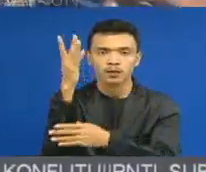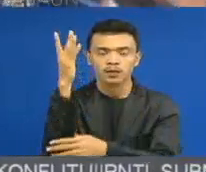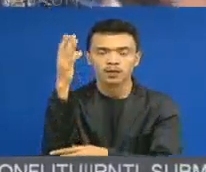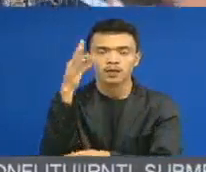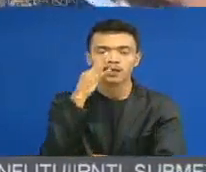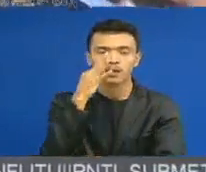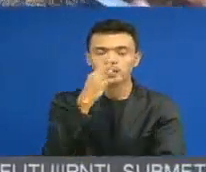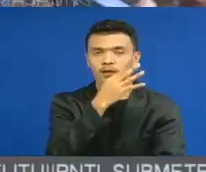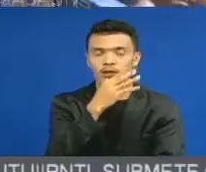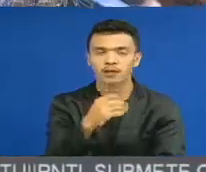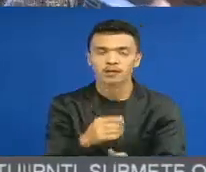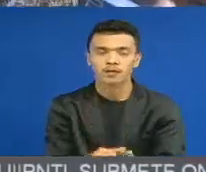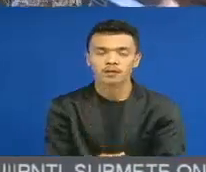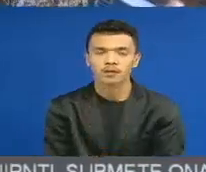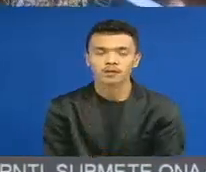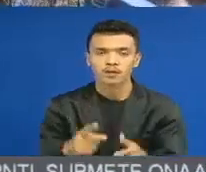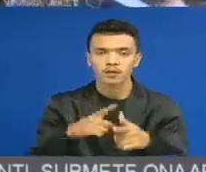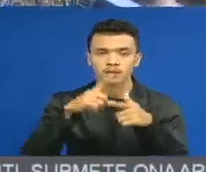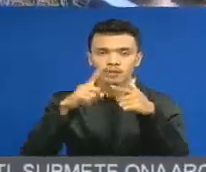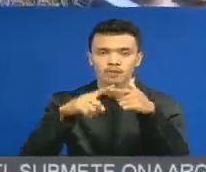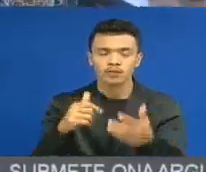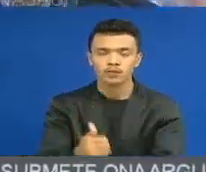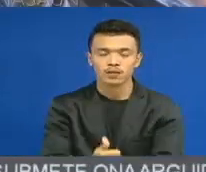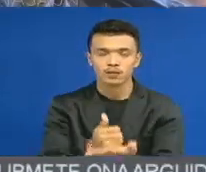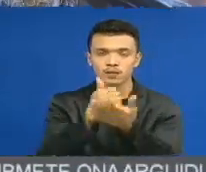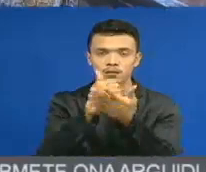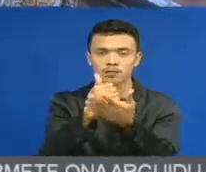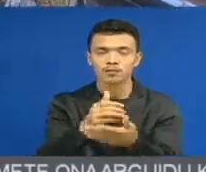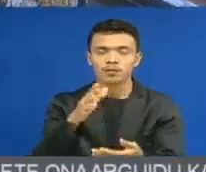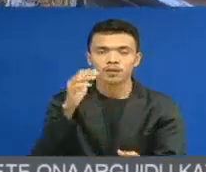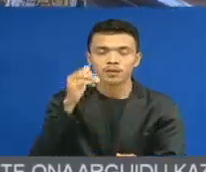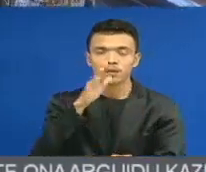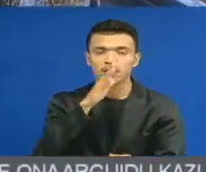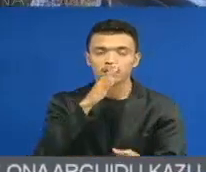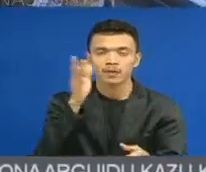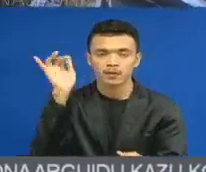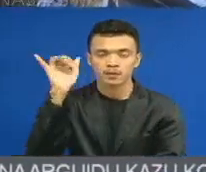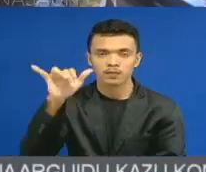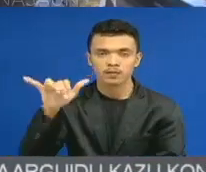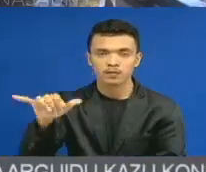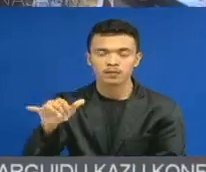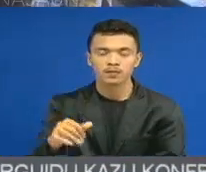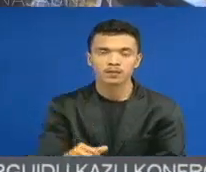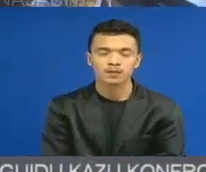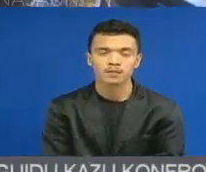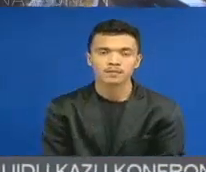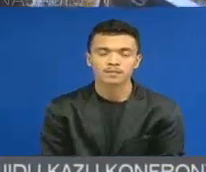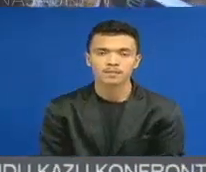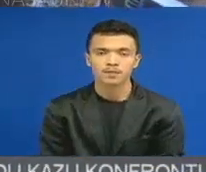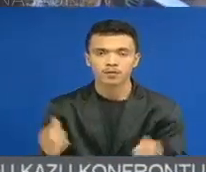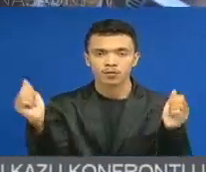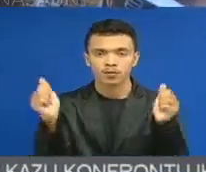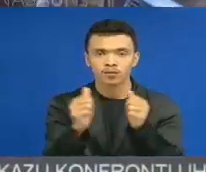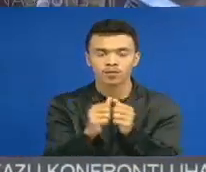ifuna. Segundo, para tulum, inanzer, né? E o